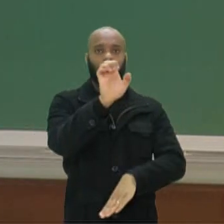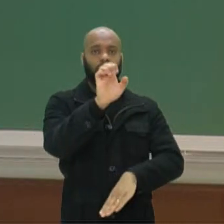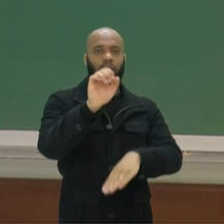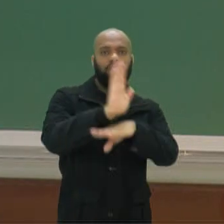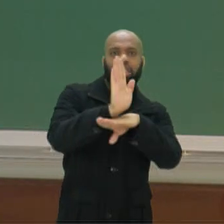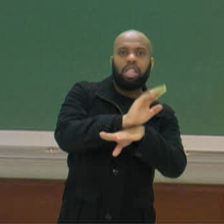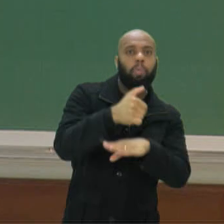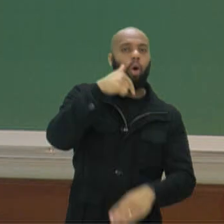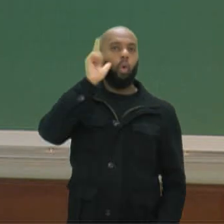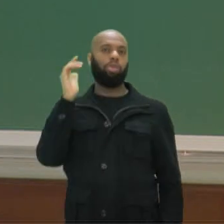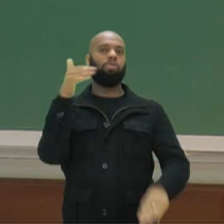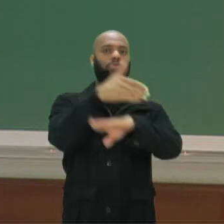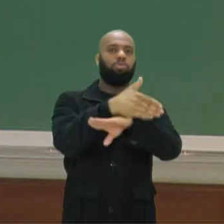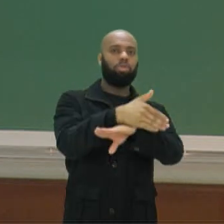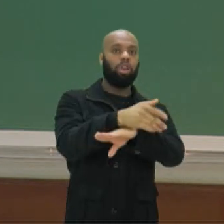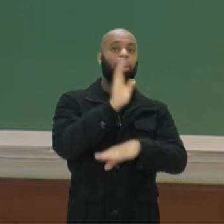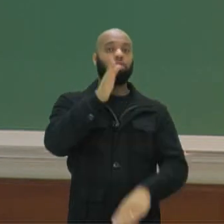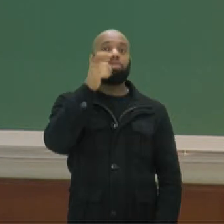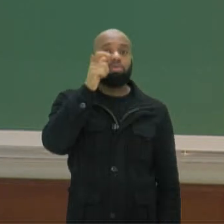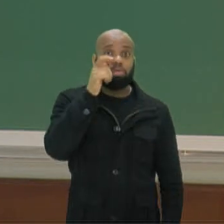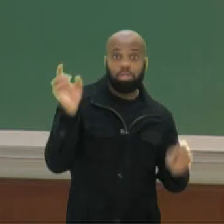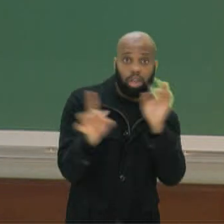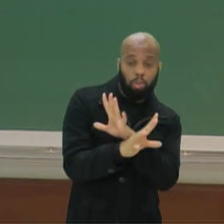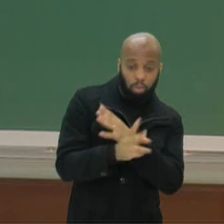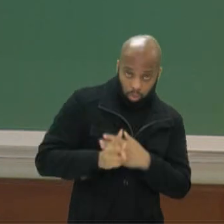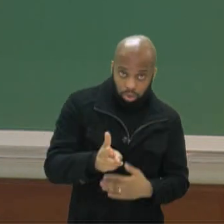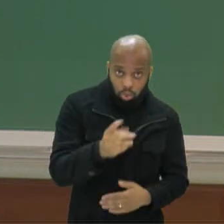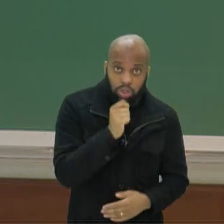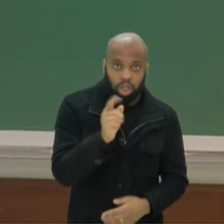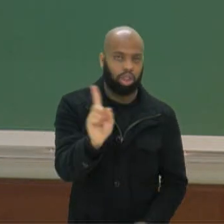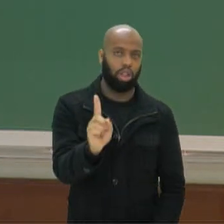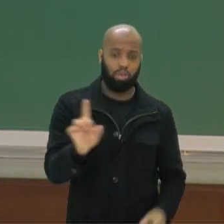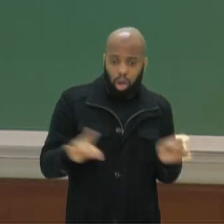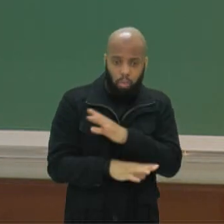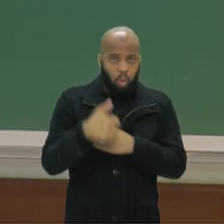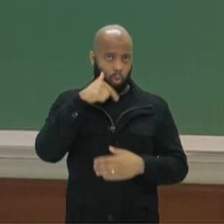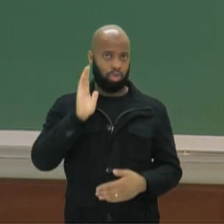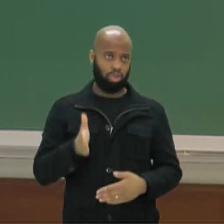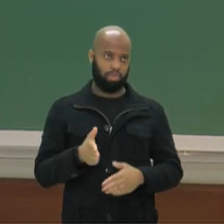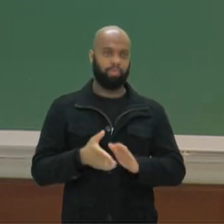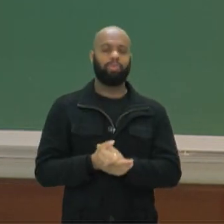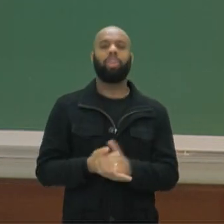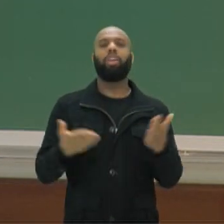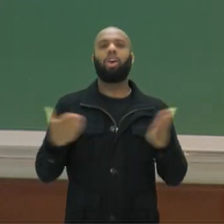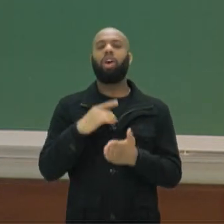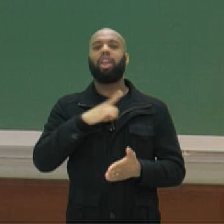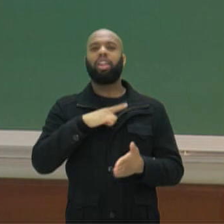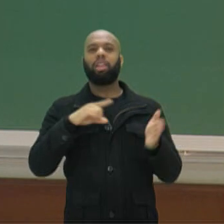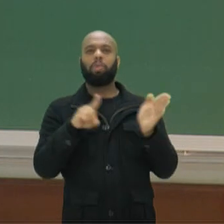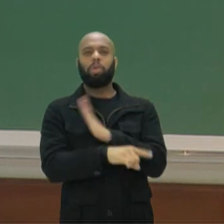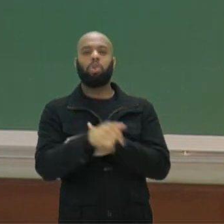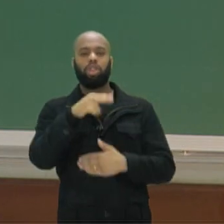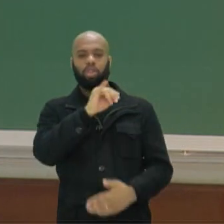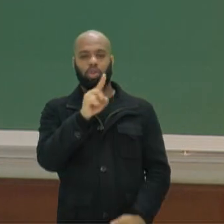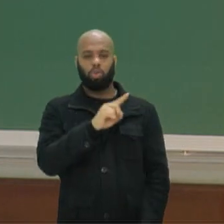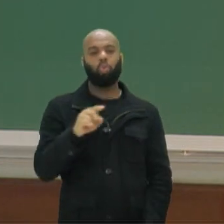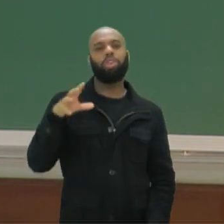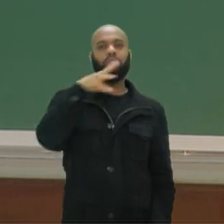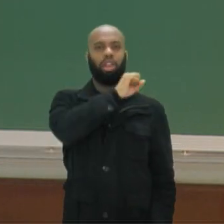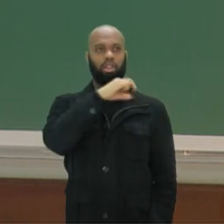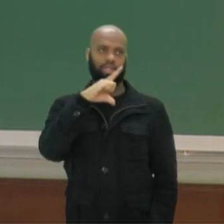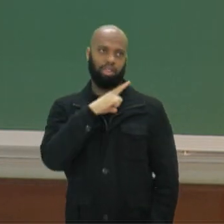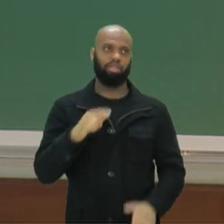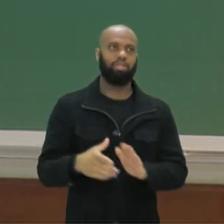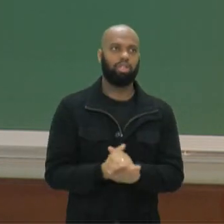foi, assistiu o filme e acabou, né? Não tem a continuidade. Beleza? Bora ver o quiz aqui comigo? Vamos lá,